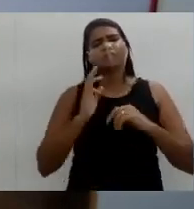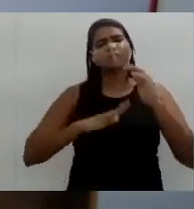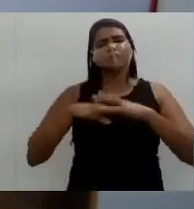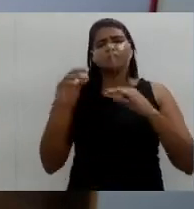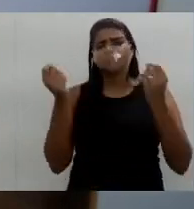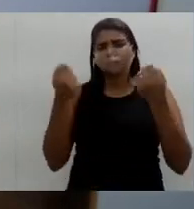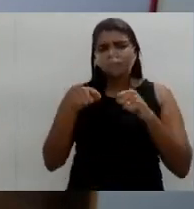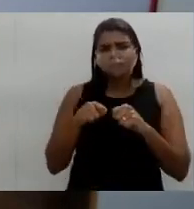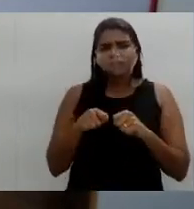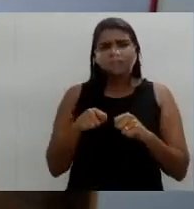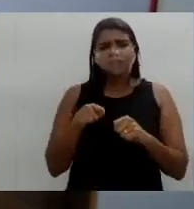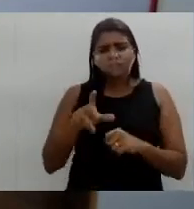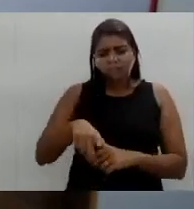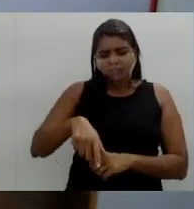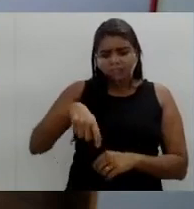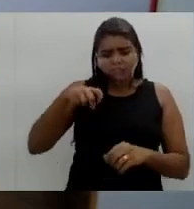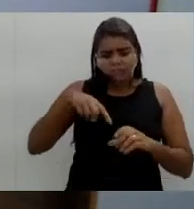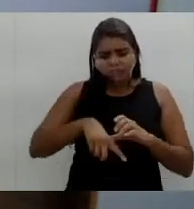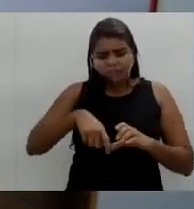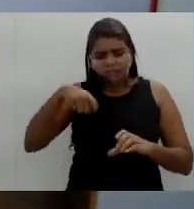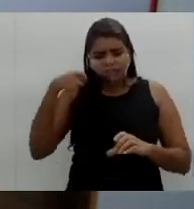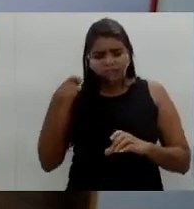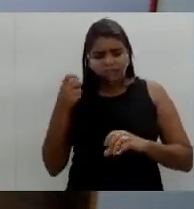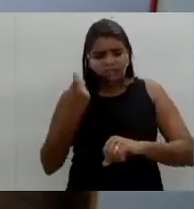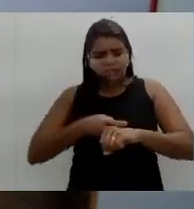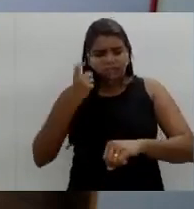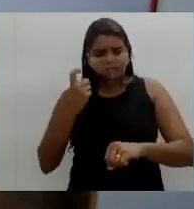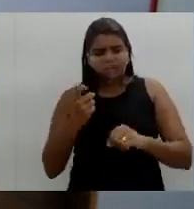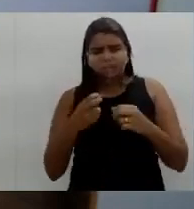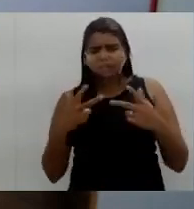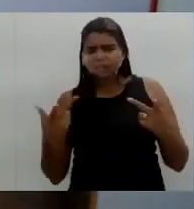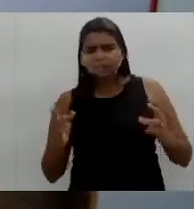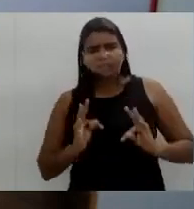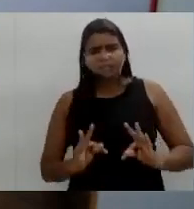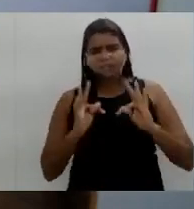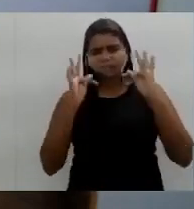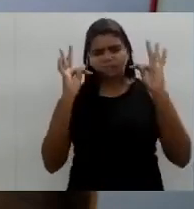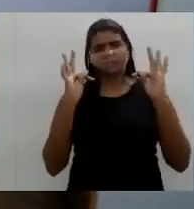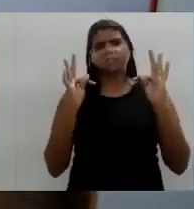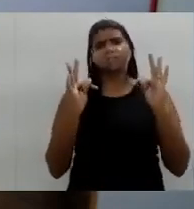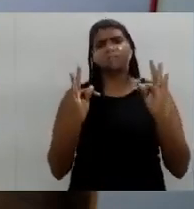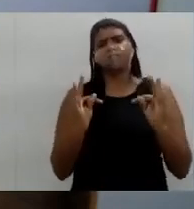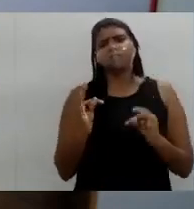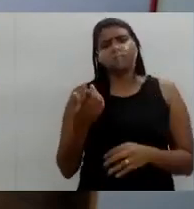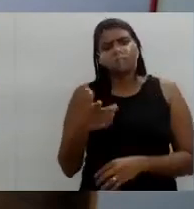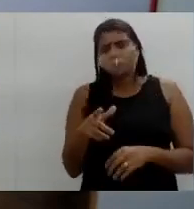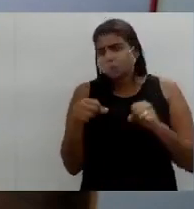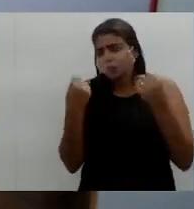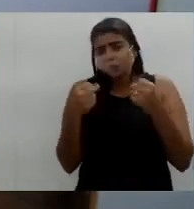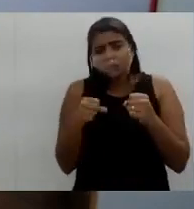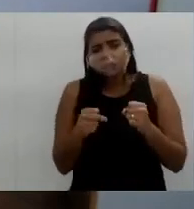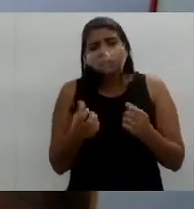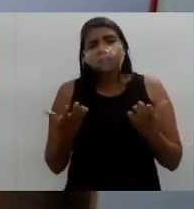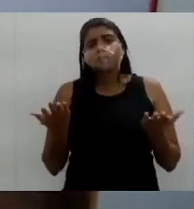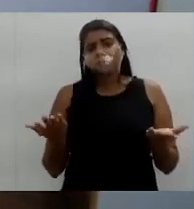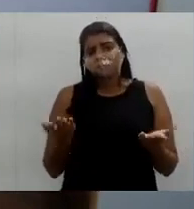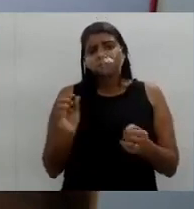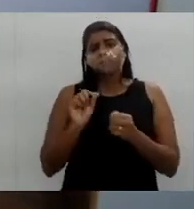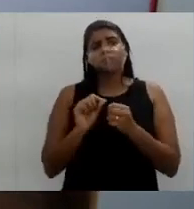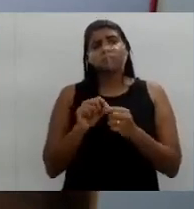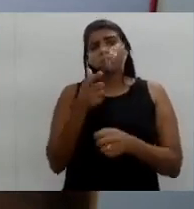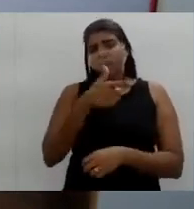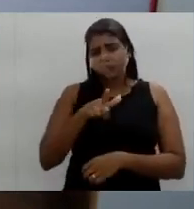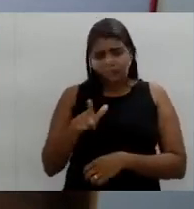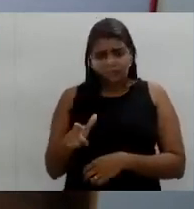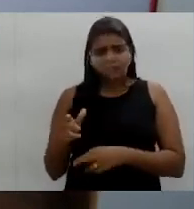capacidade de coletar material para fazer análise de solo. Então, com tecnologia bem avançada, não teria necessidade, né, de fazer